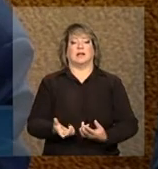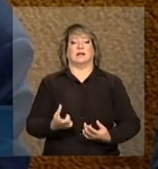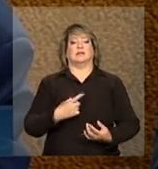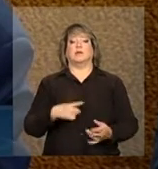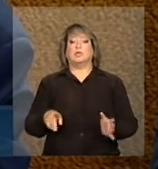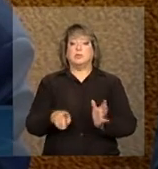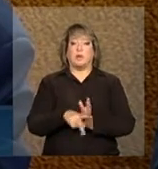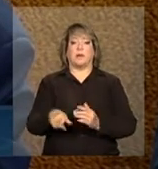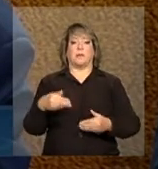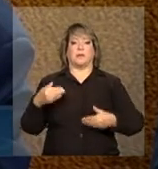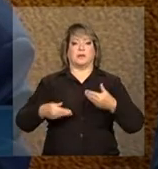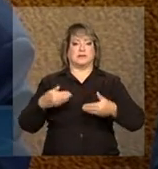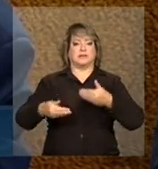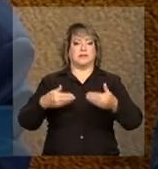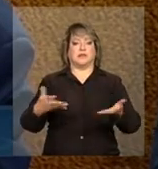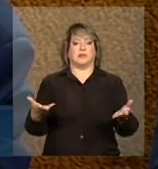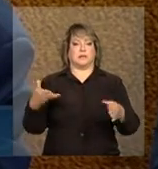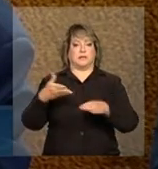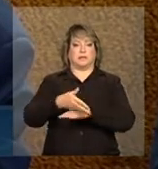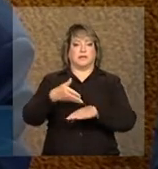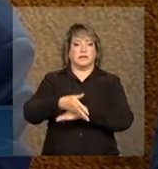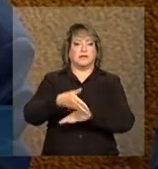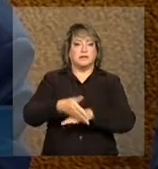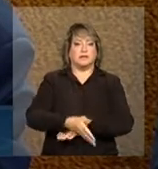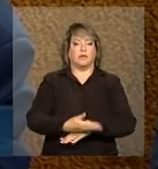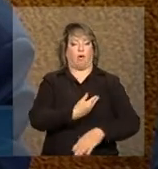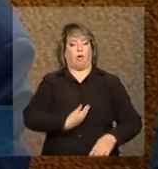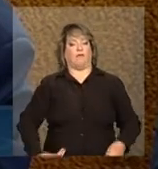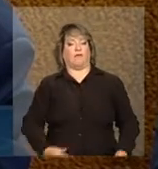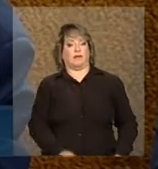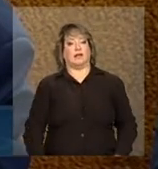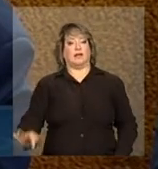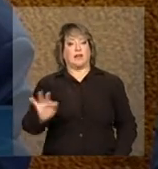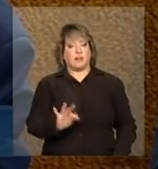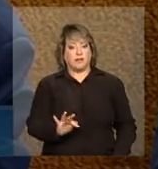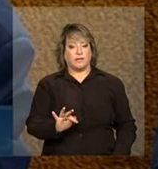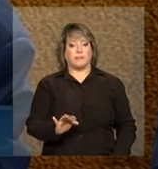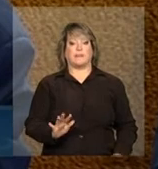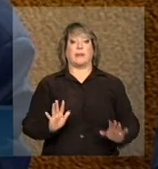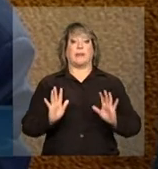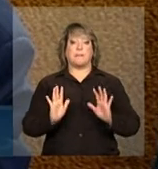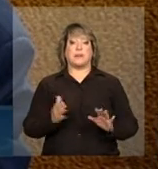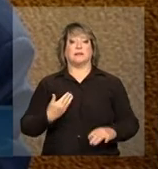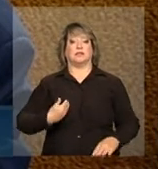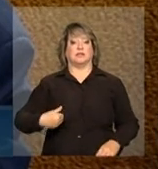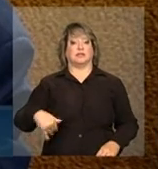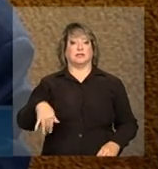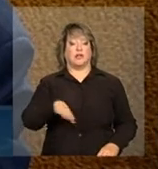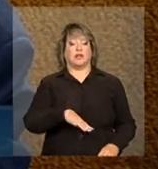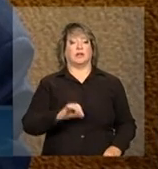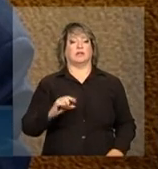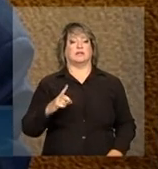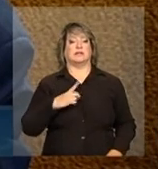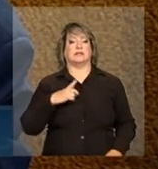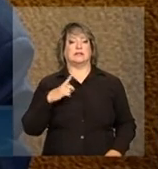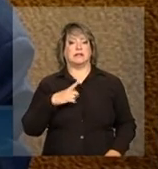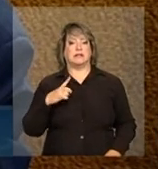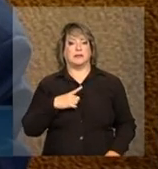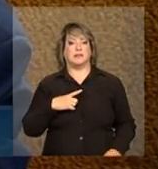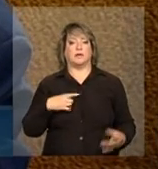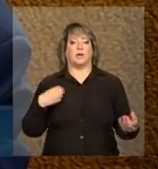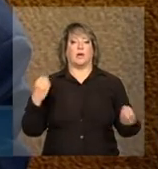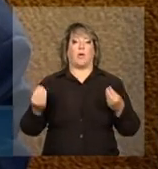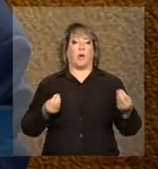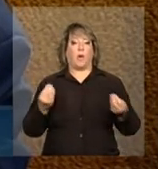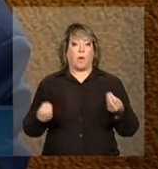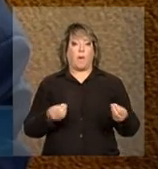próprios processos de participação no âmbito do, do governo federal. Mas nós temos como